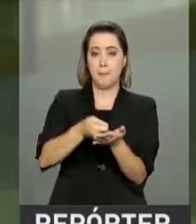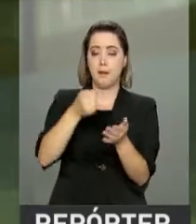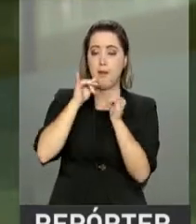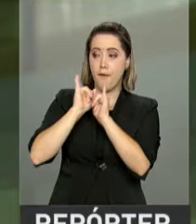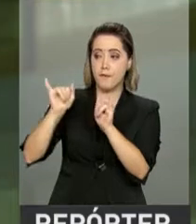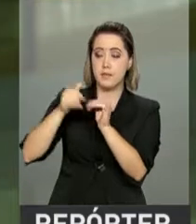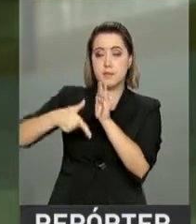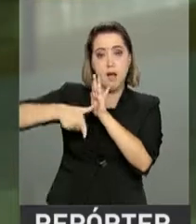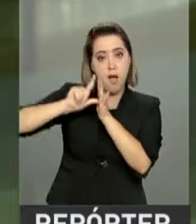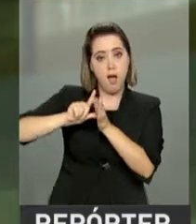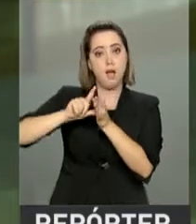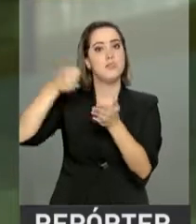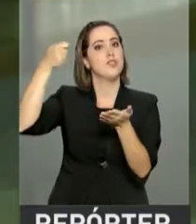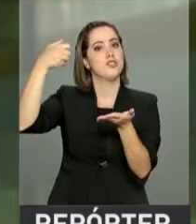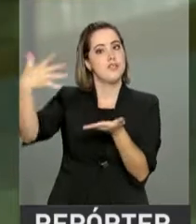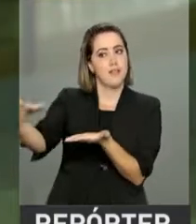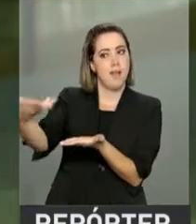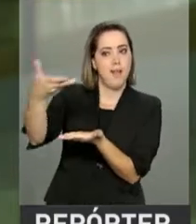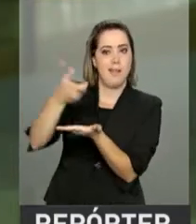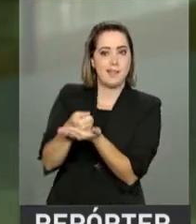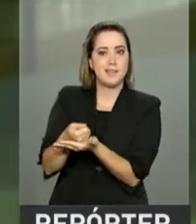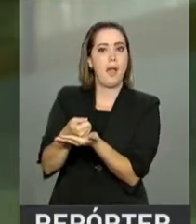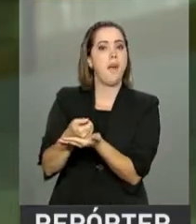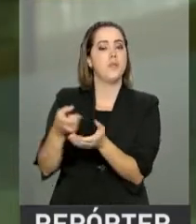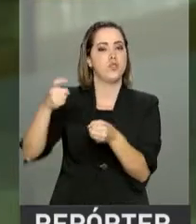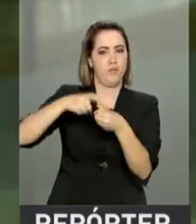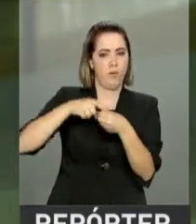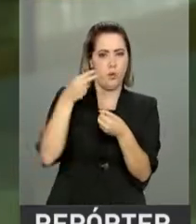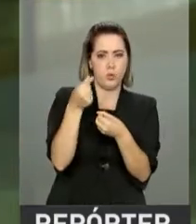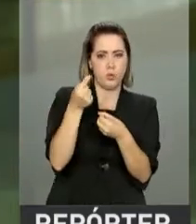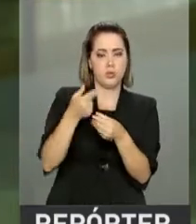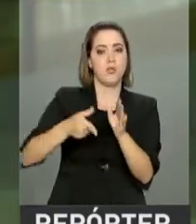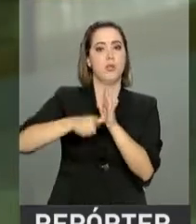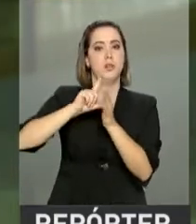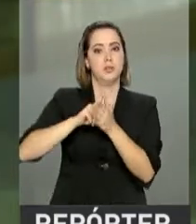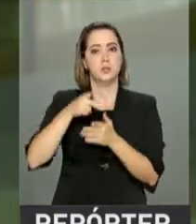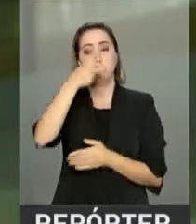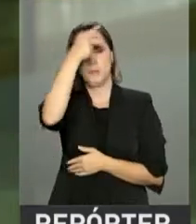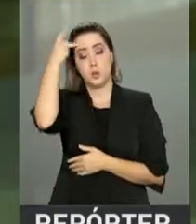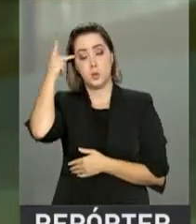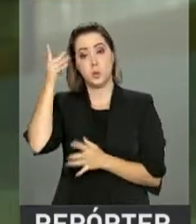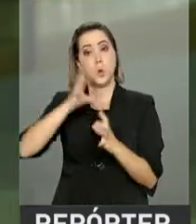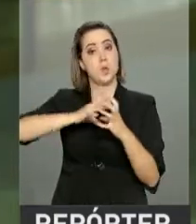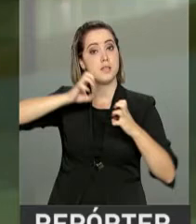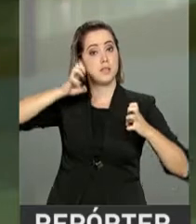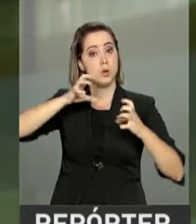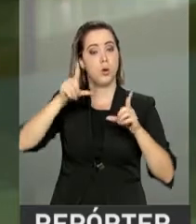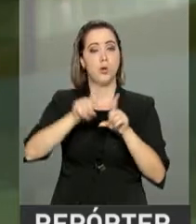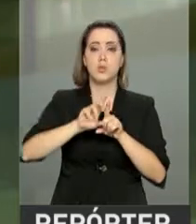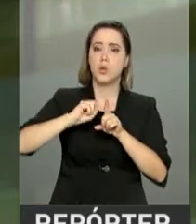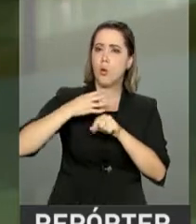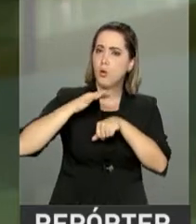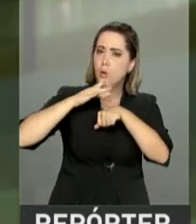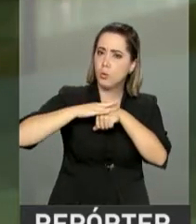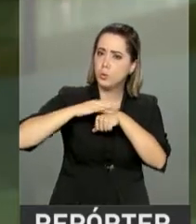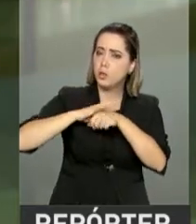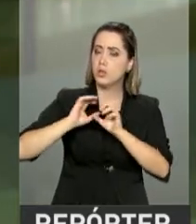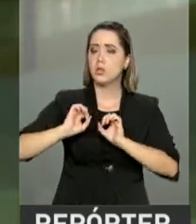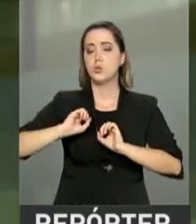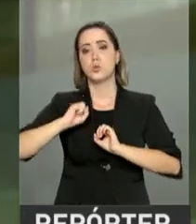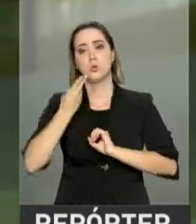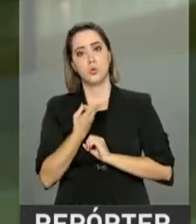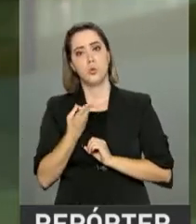a restituição lembrando que idosos pessoas com deficiência e pessoas com alguma doença grave têm preferência nessas ilhas de